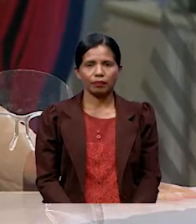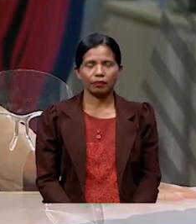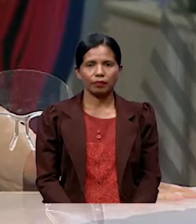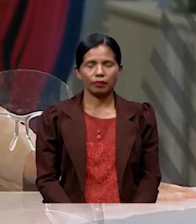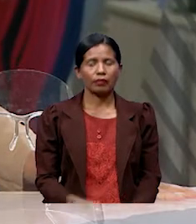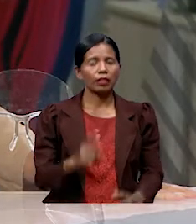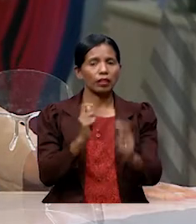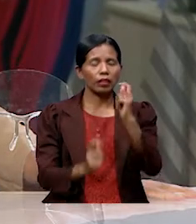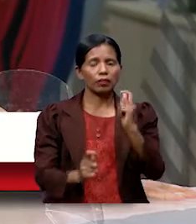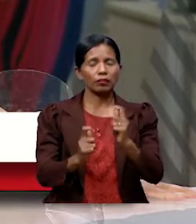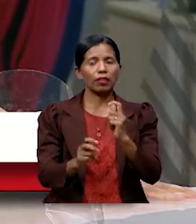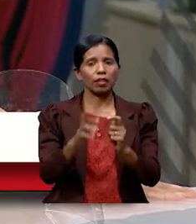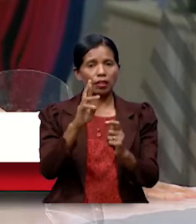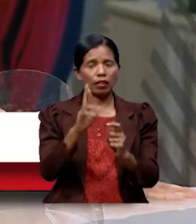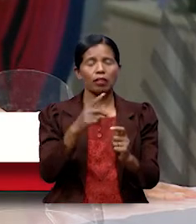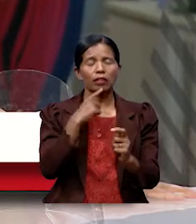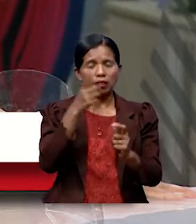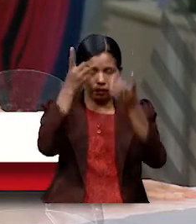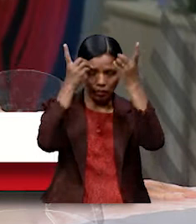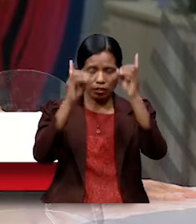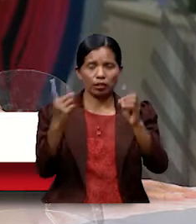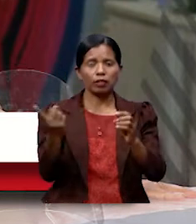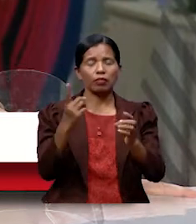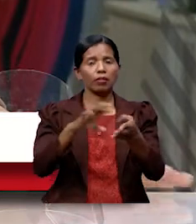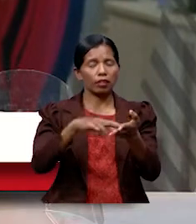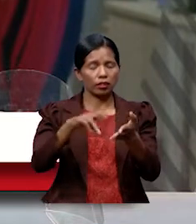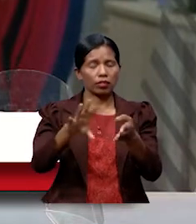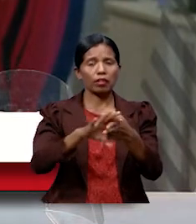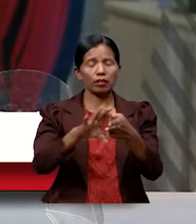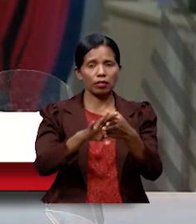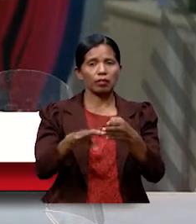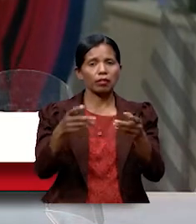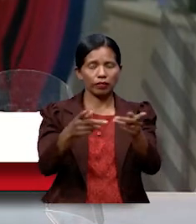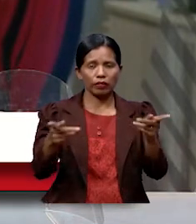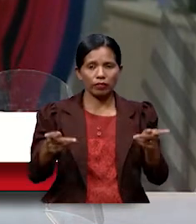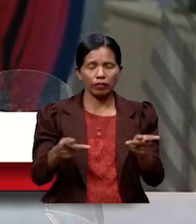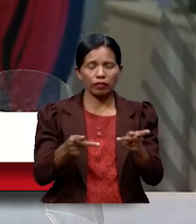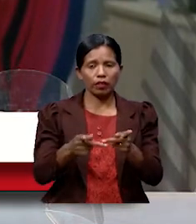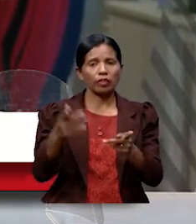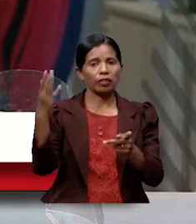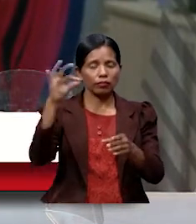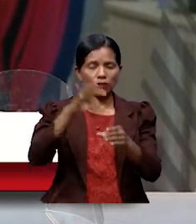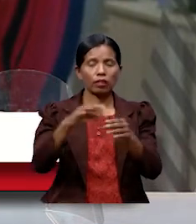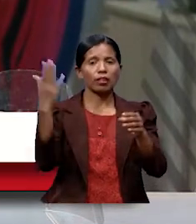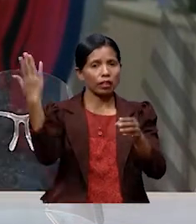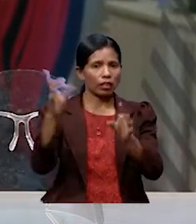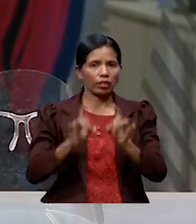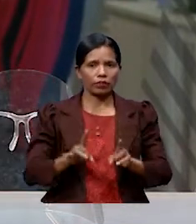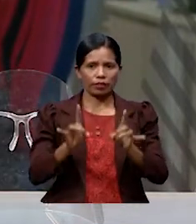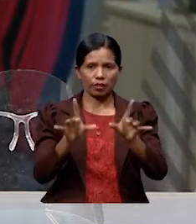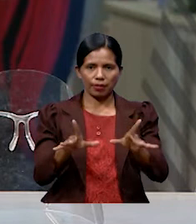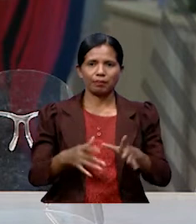Tribunal de Recurso decide manter recenseamento eleitoral no estabelece centro de votação e Austrália.